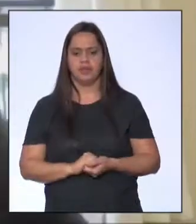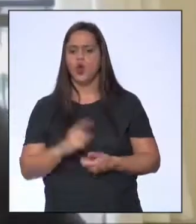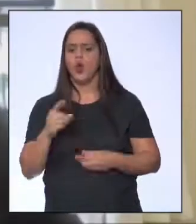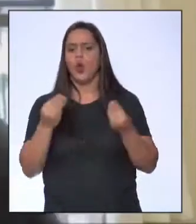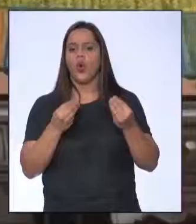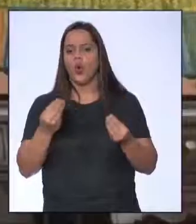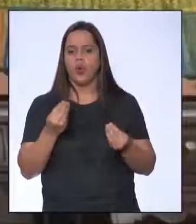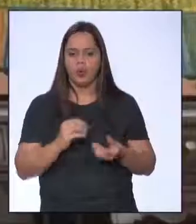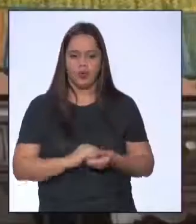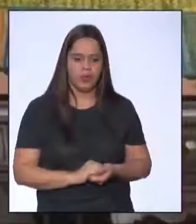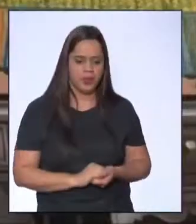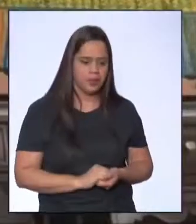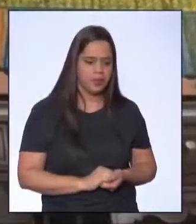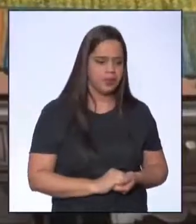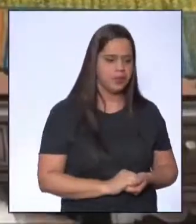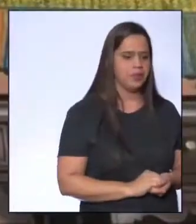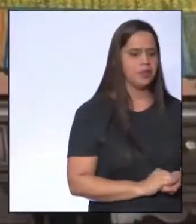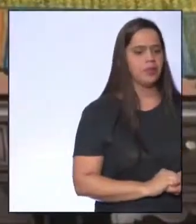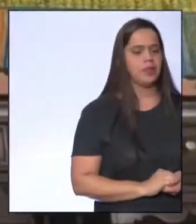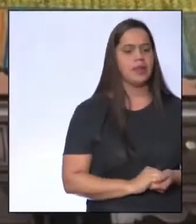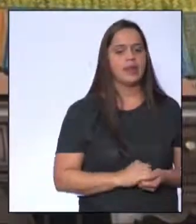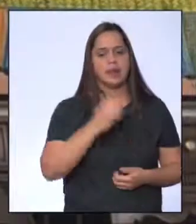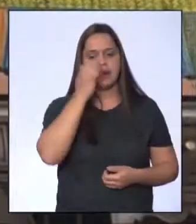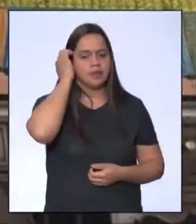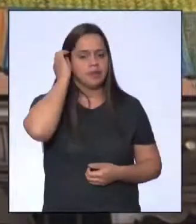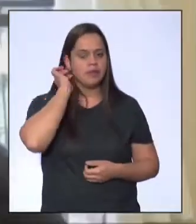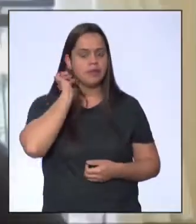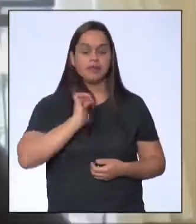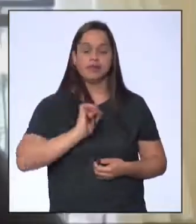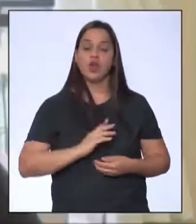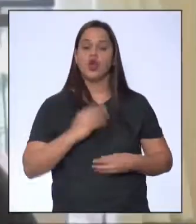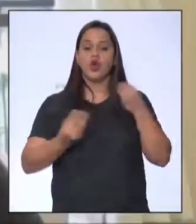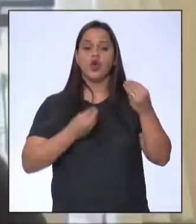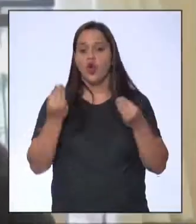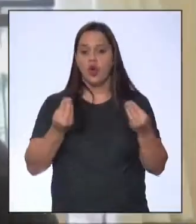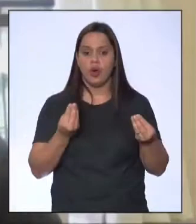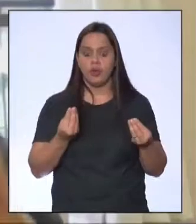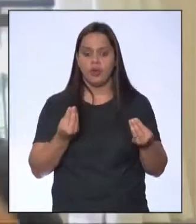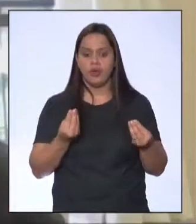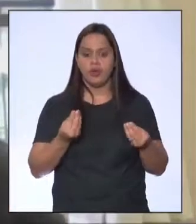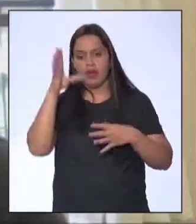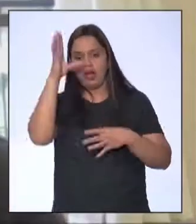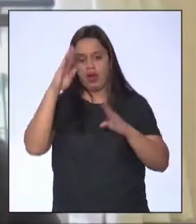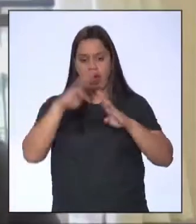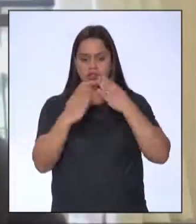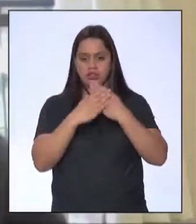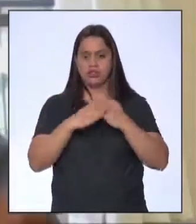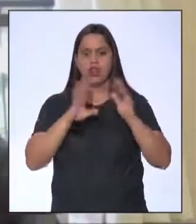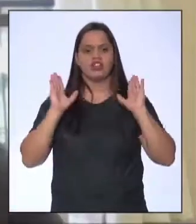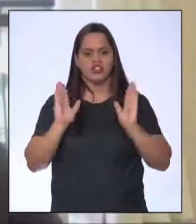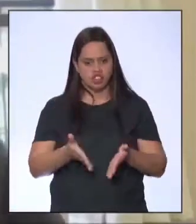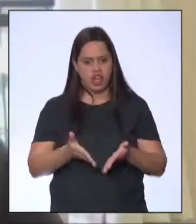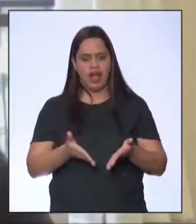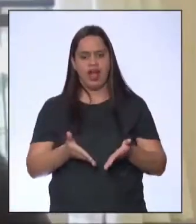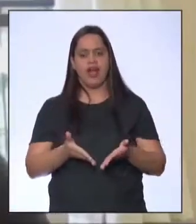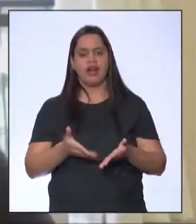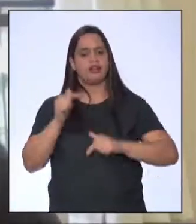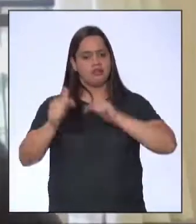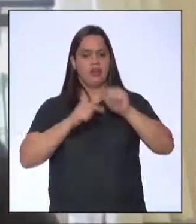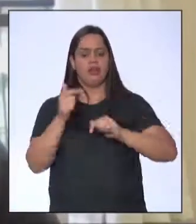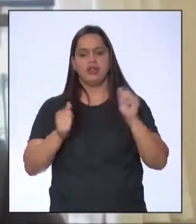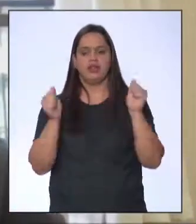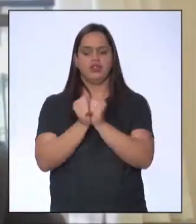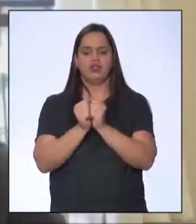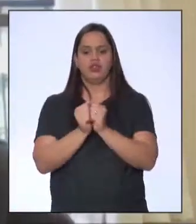sei. Eu acho assim, as escolas já estão fazendo isso, Raquel. As escolas já estão trabalhando com isso.